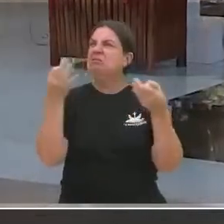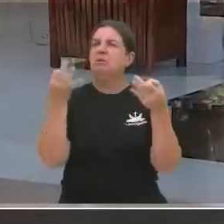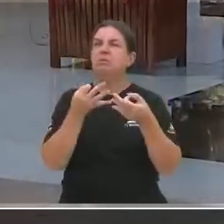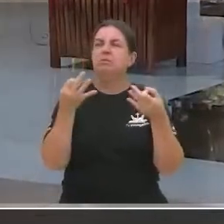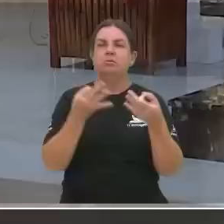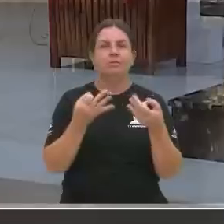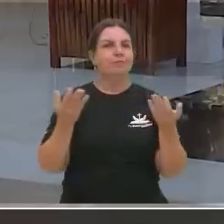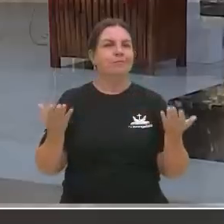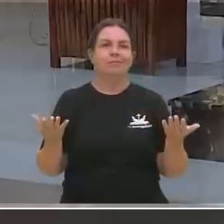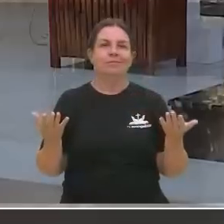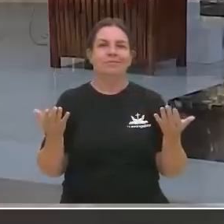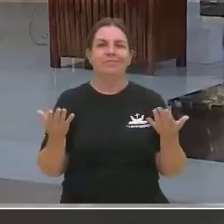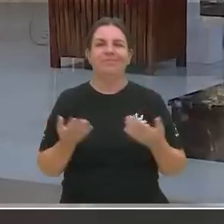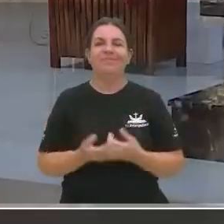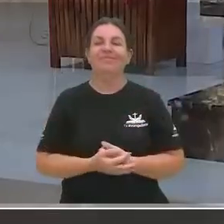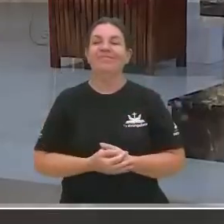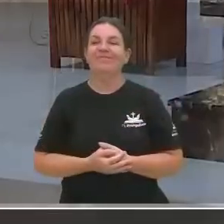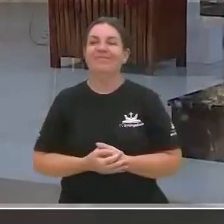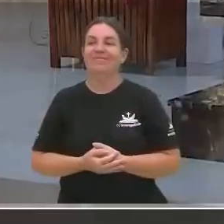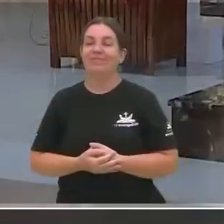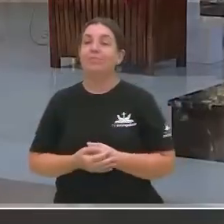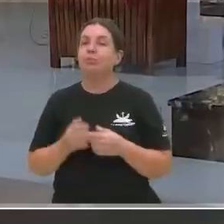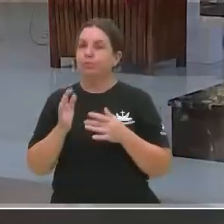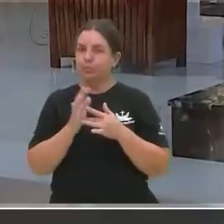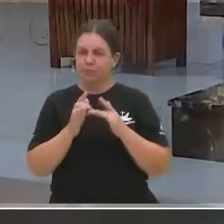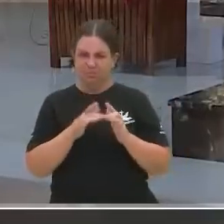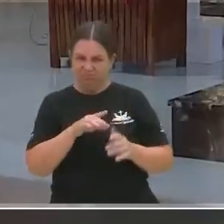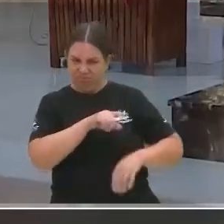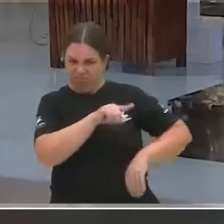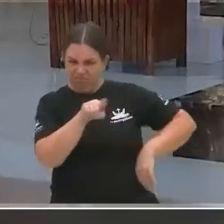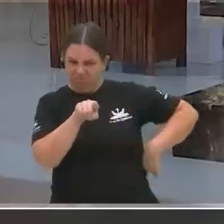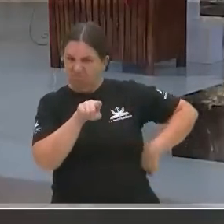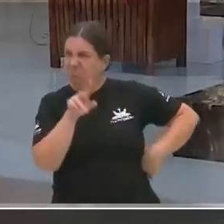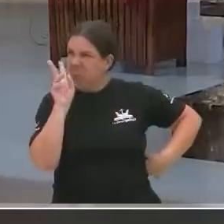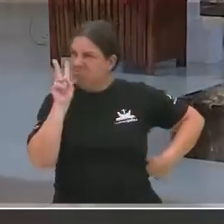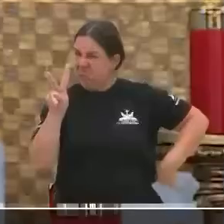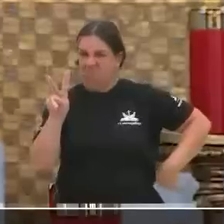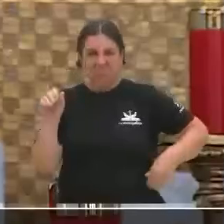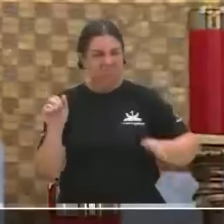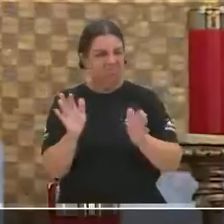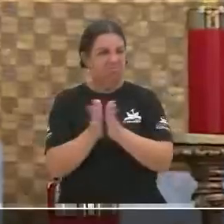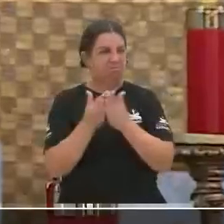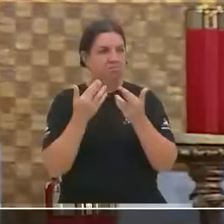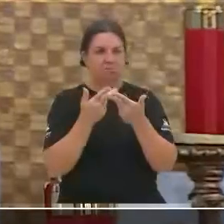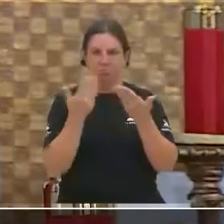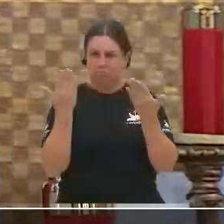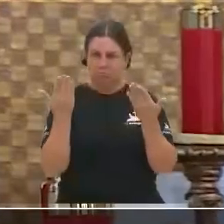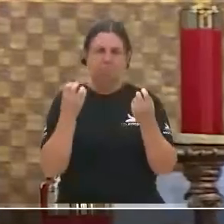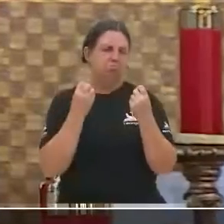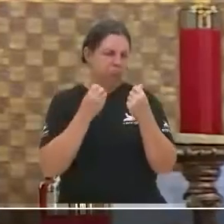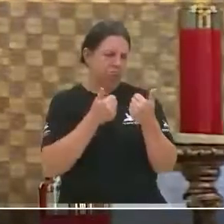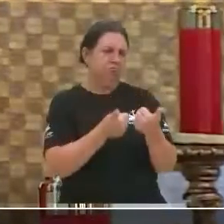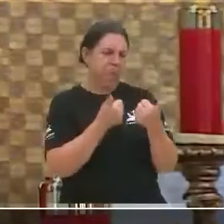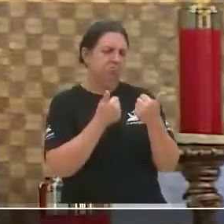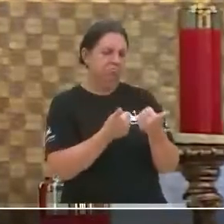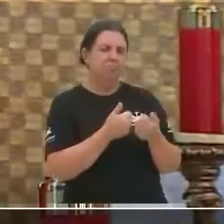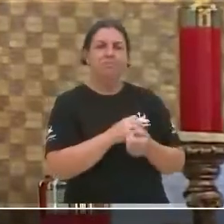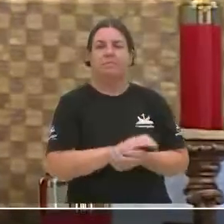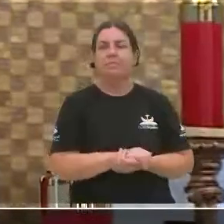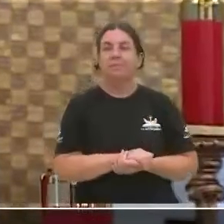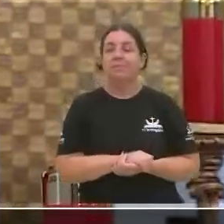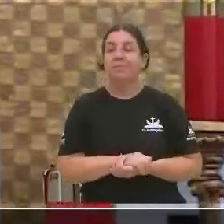com a beleza e Jesus diz Vocês estão maravilhados com isso tá bom